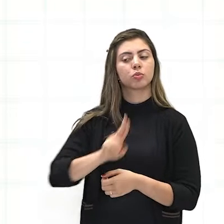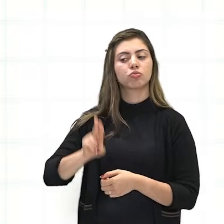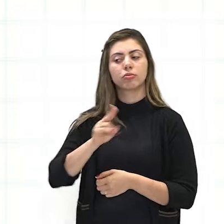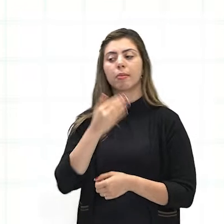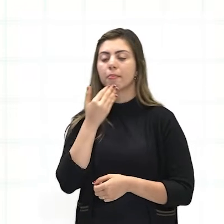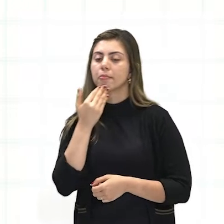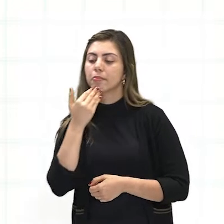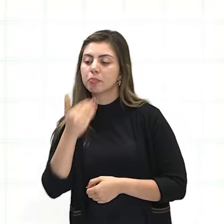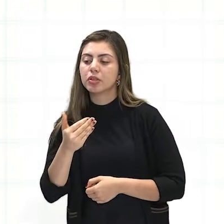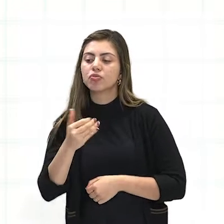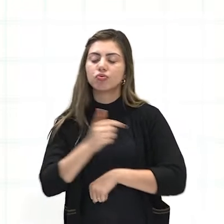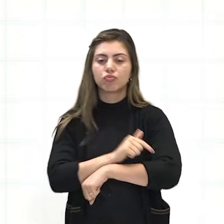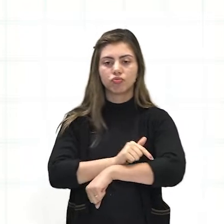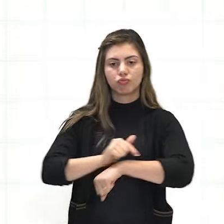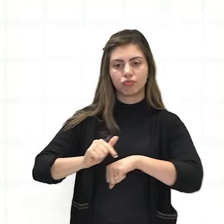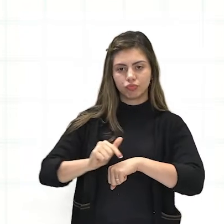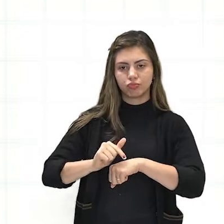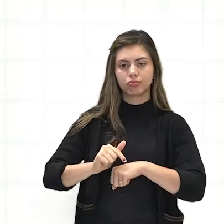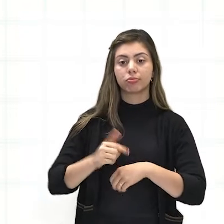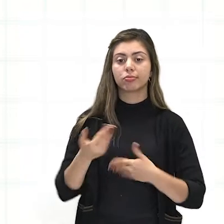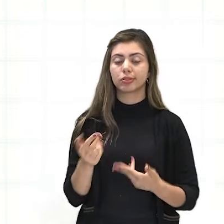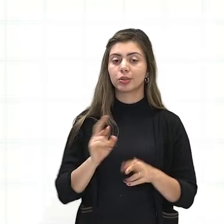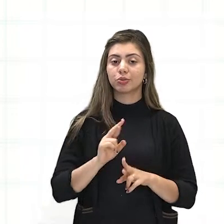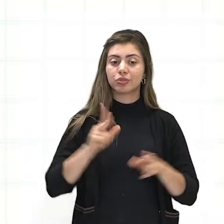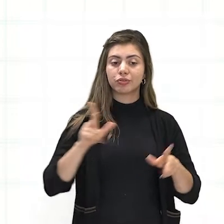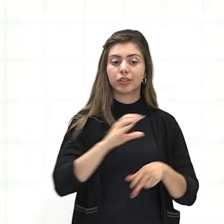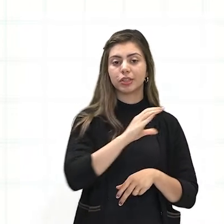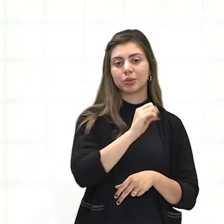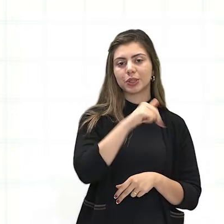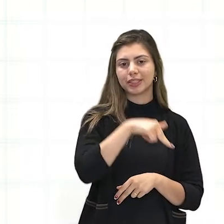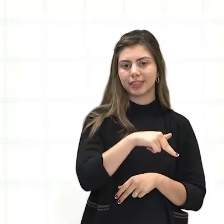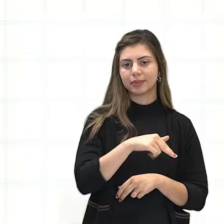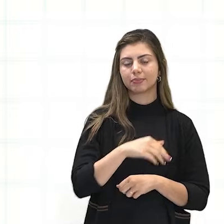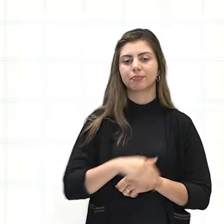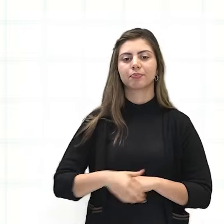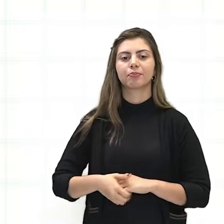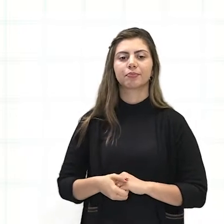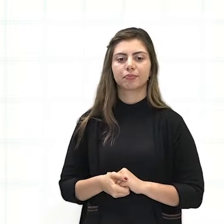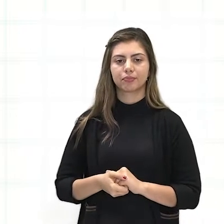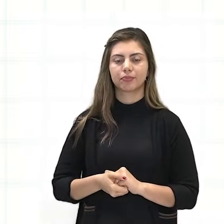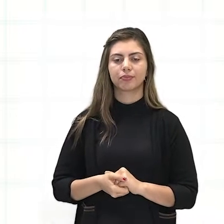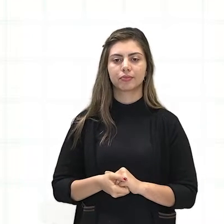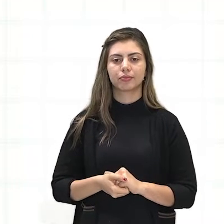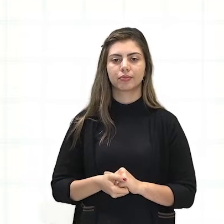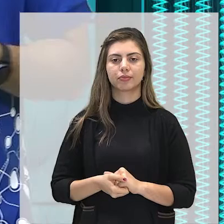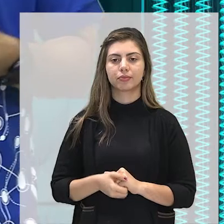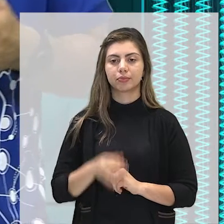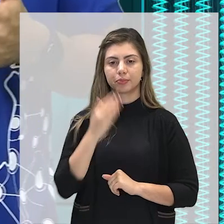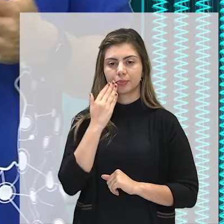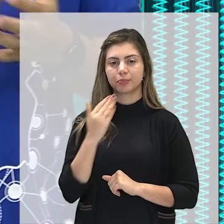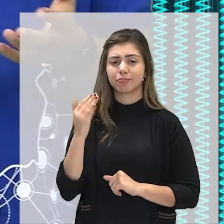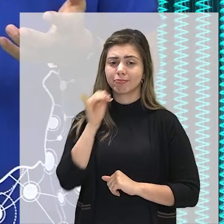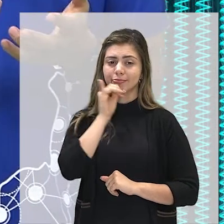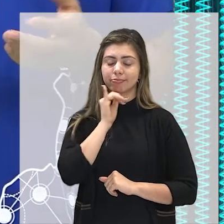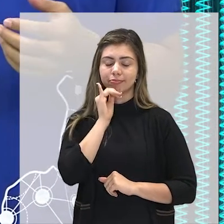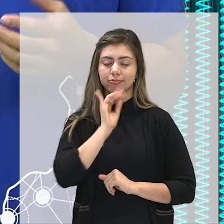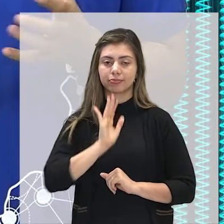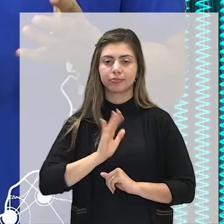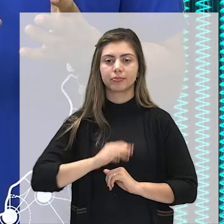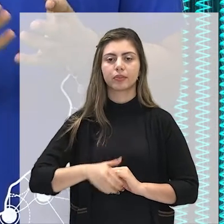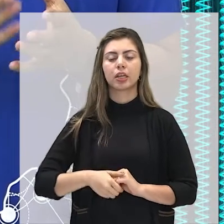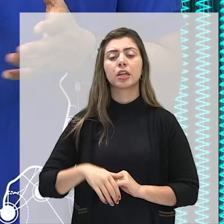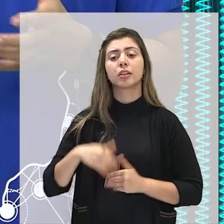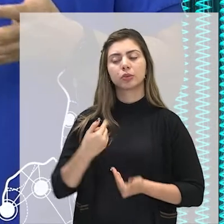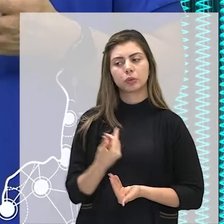pedido de maneira educada. Ele difere, então, do can. Vamos dar uma olhadinha agora? Essas situações? Então, já sabemos, né,